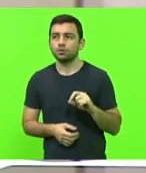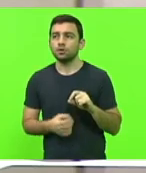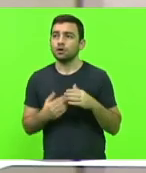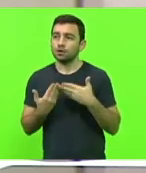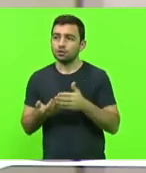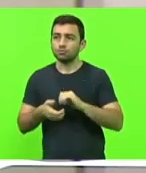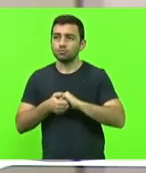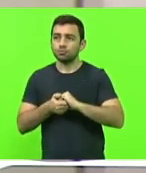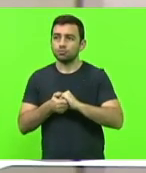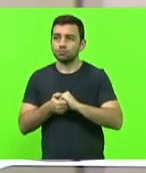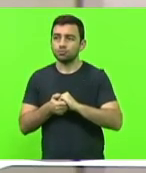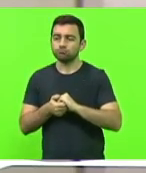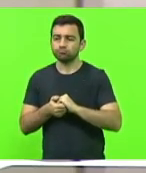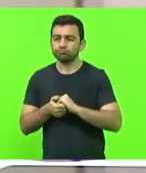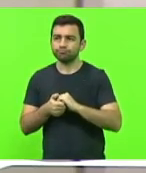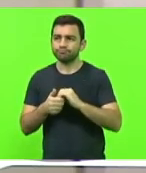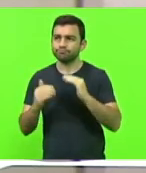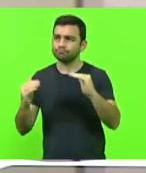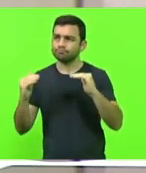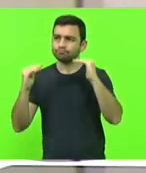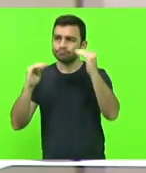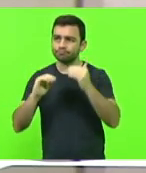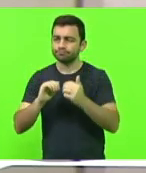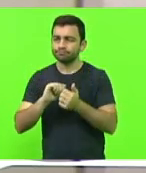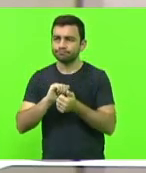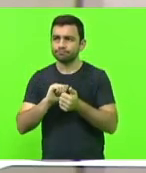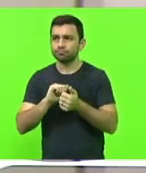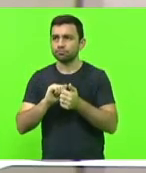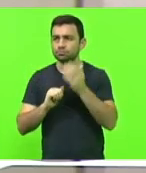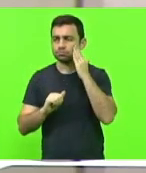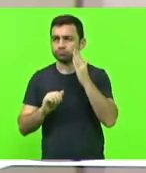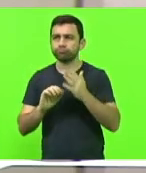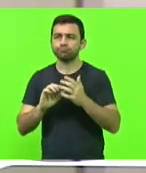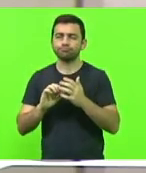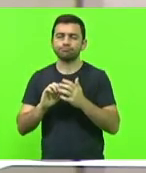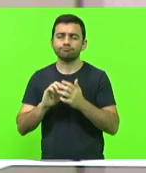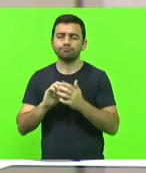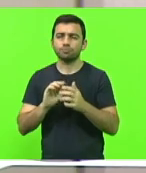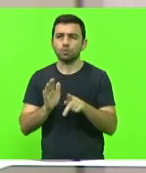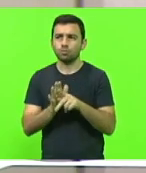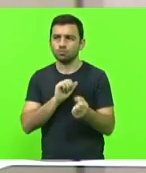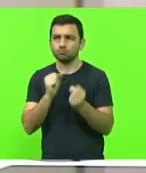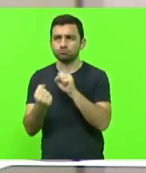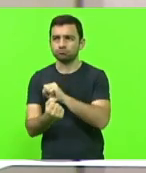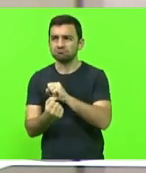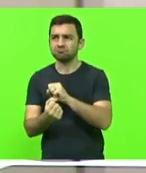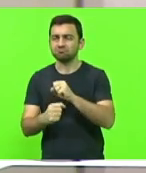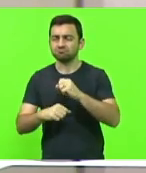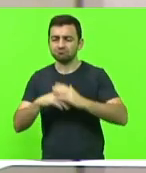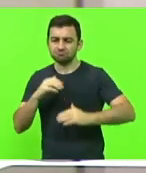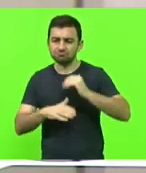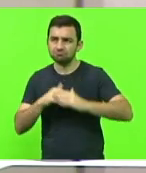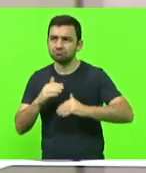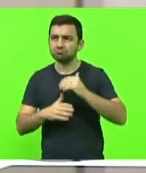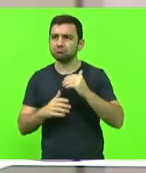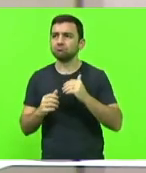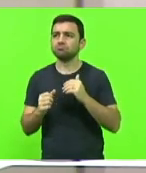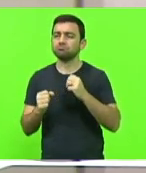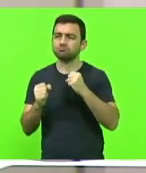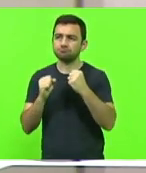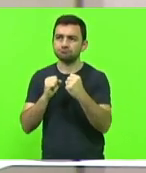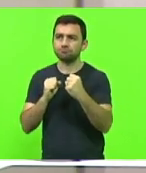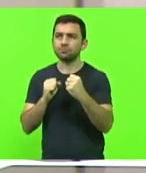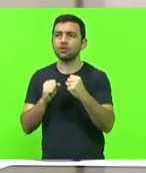de artes marciais, Tiago de Melo Tavares, pelo seu currículo como lutador profissional e por